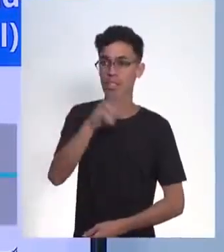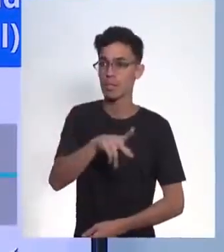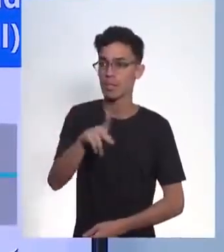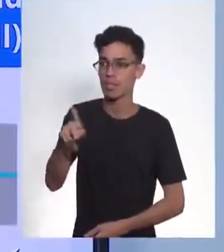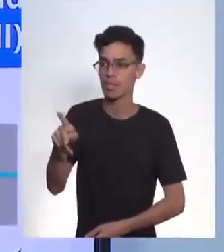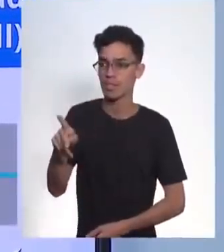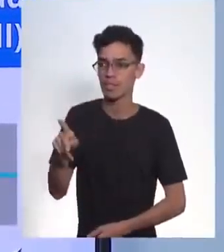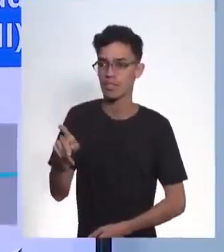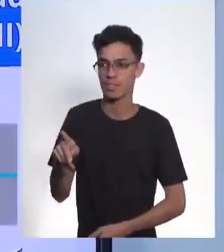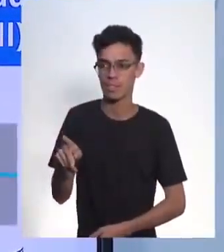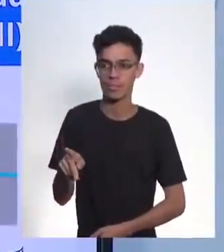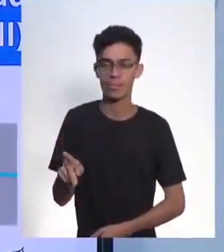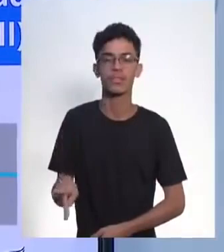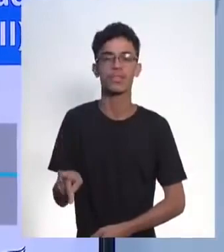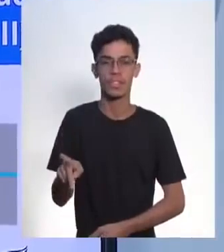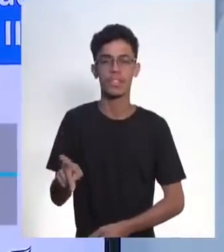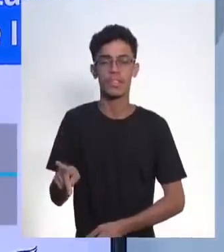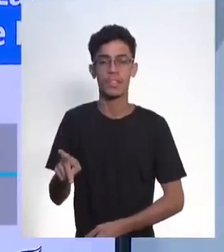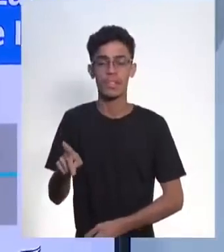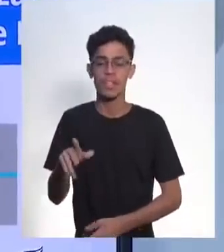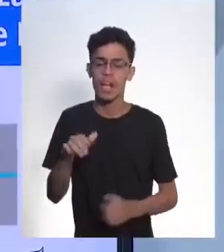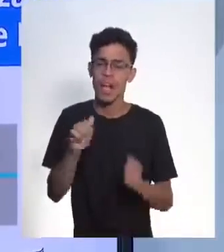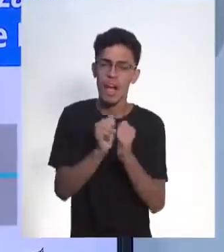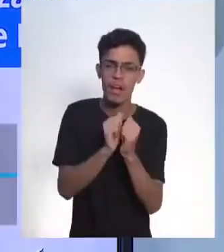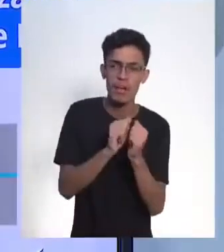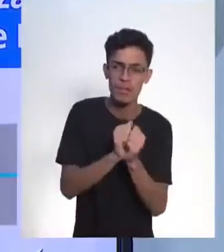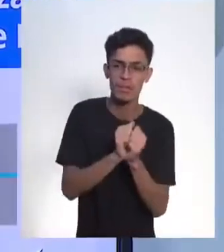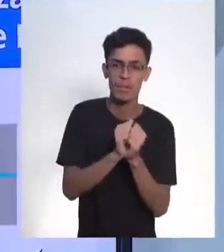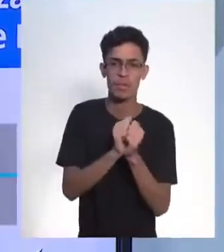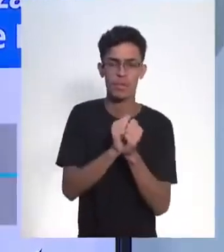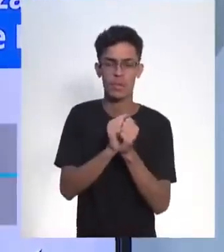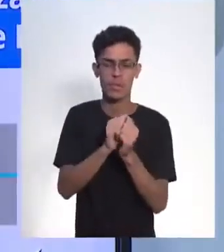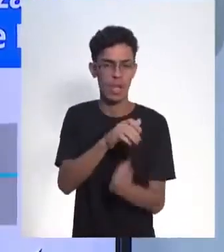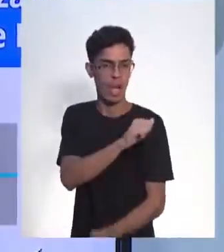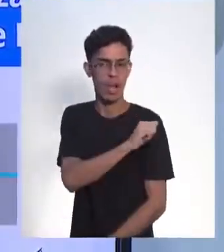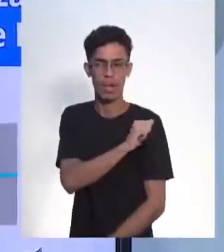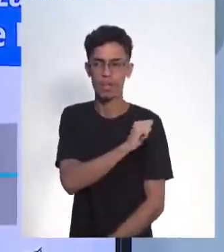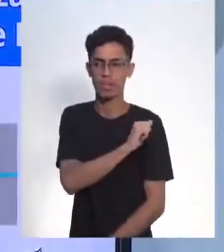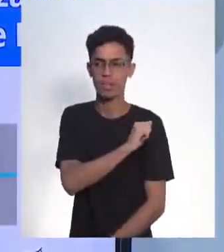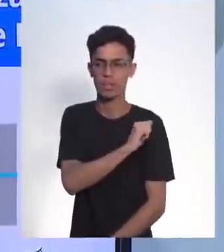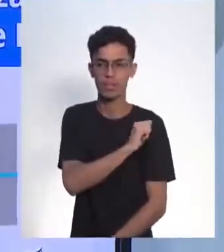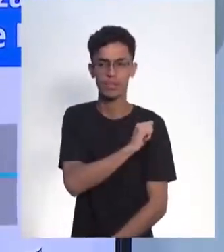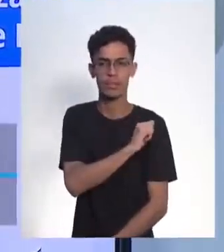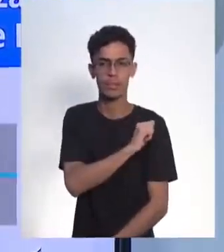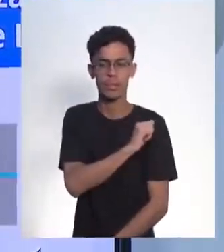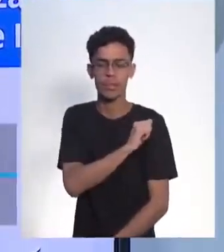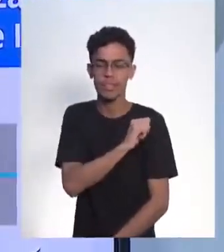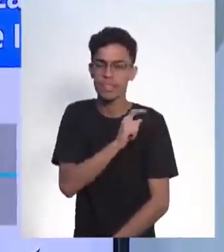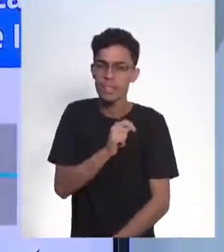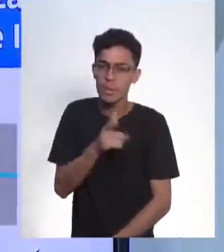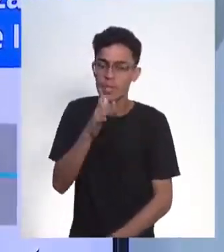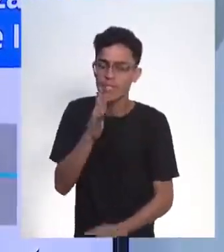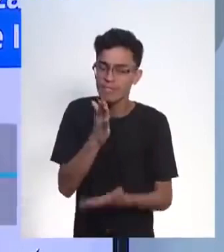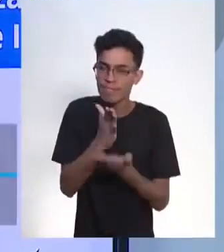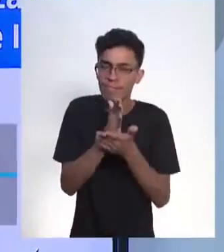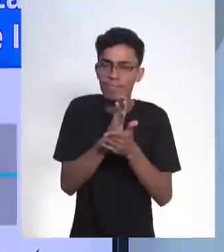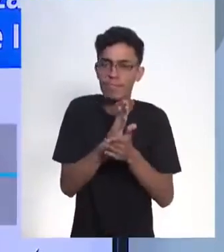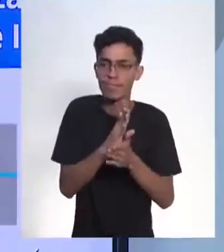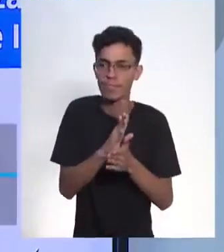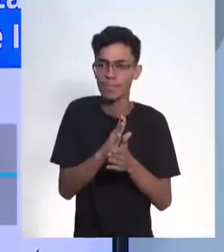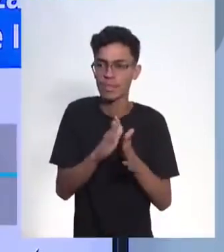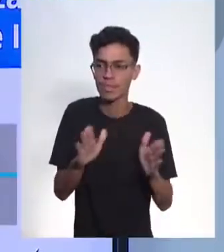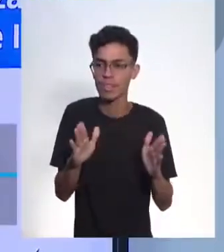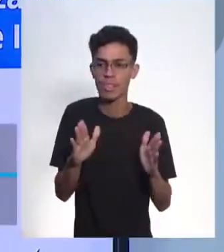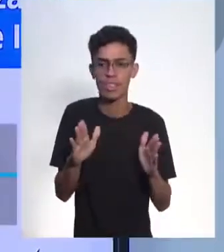professores guerreiros e parceiros e aos estudantes que já estão aí nessa reta final. Claro, foi um